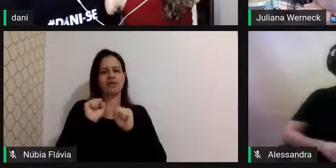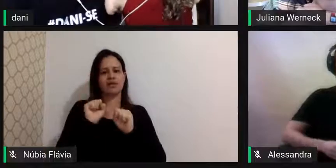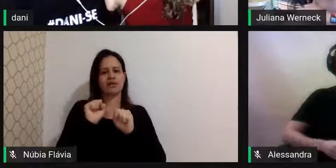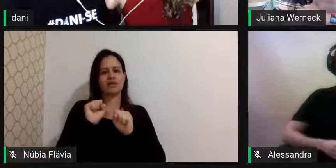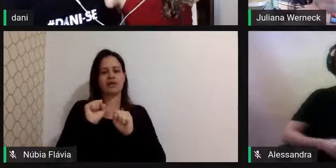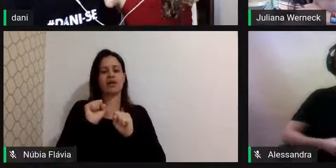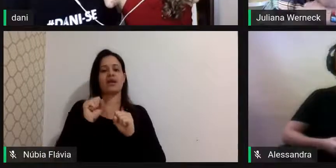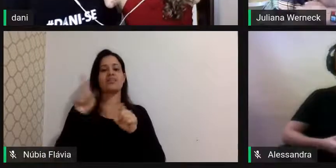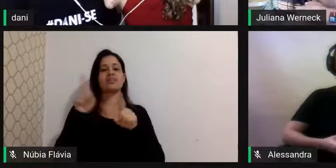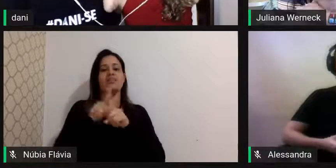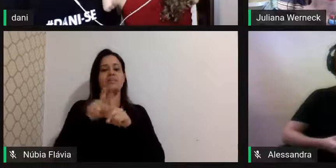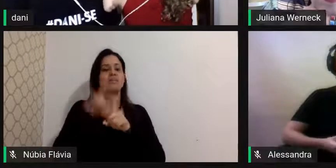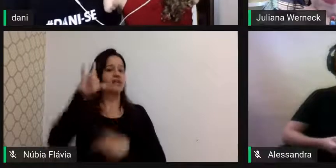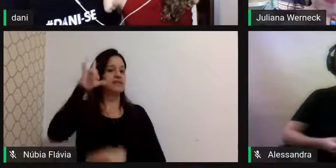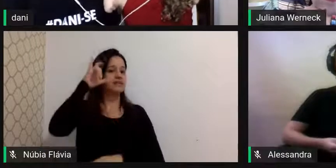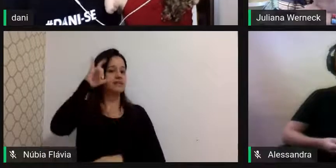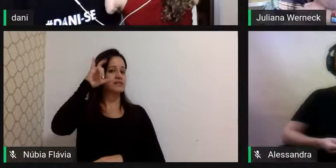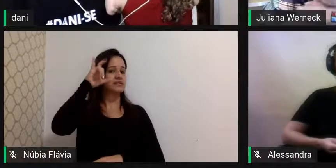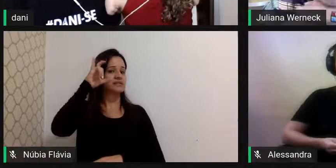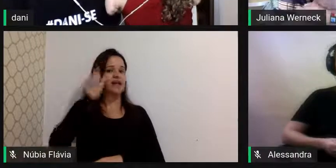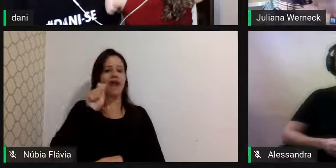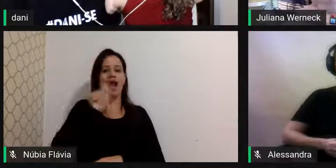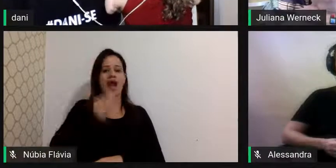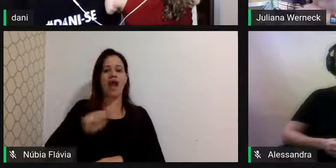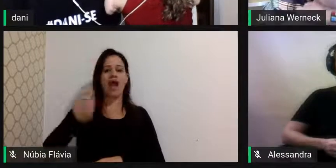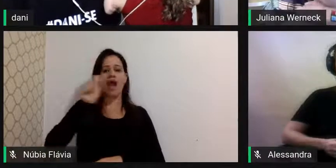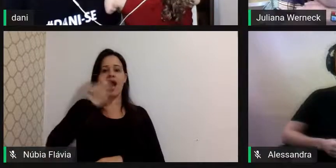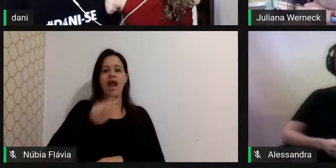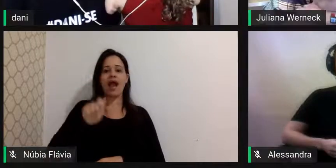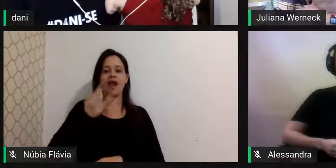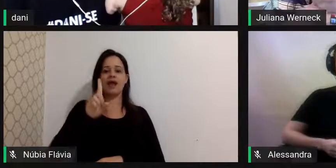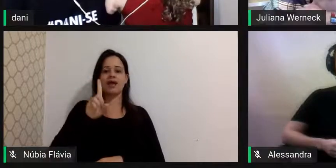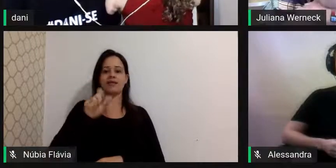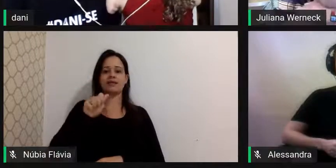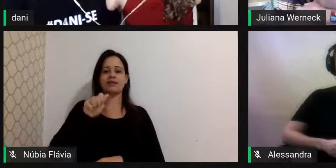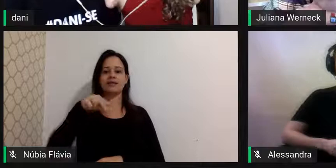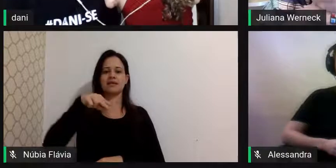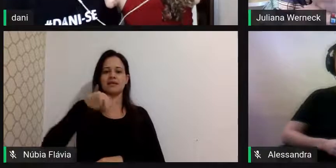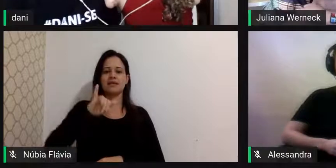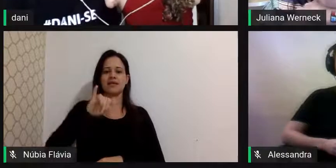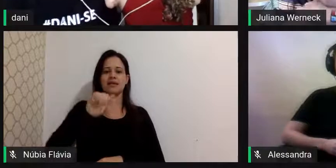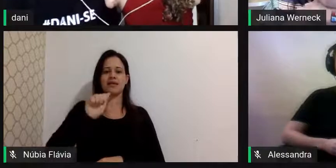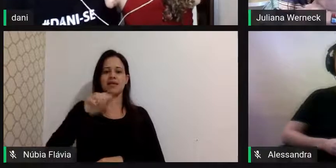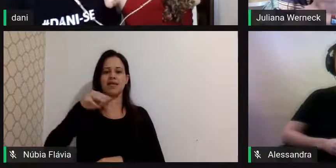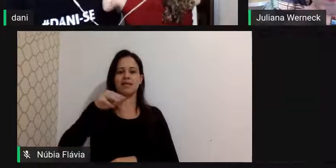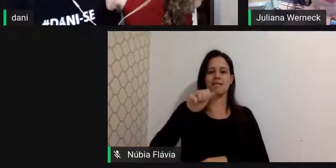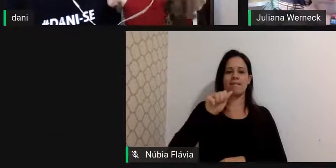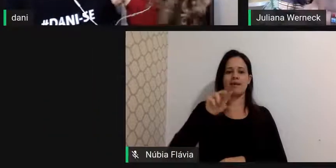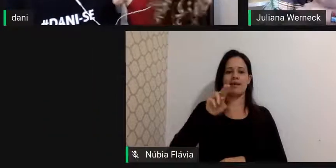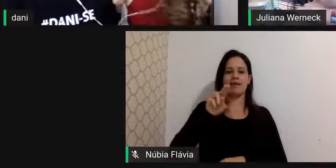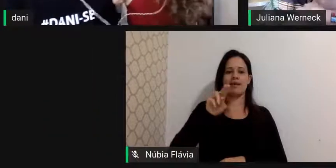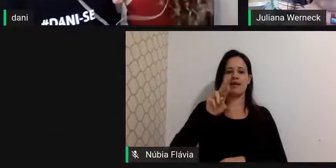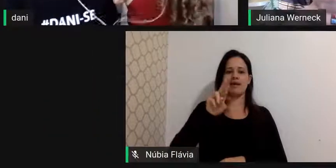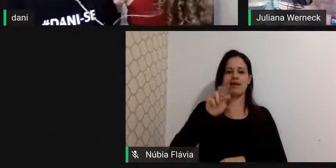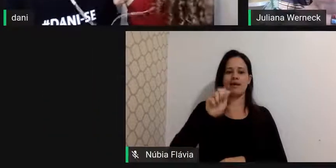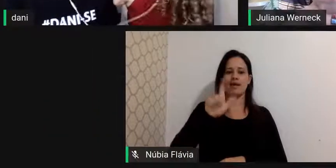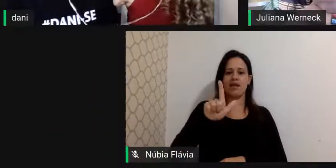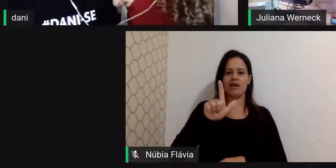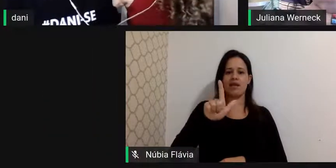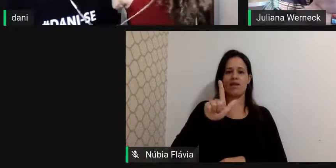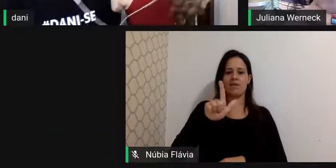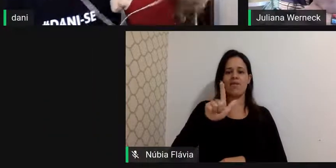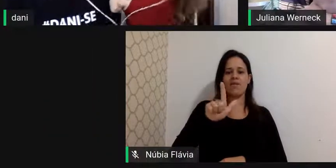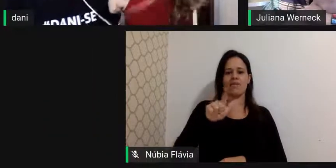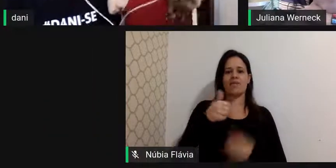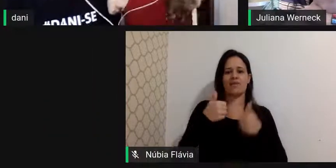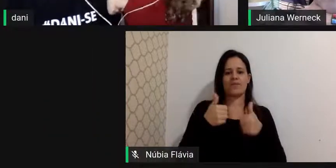redes sociais, meu Instagram é @DaniAmaralF, se alguém quiser conhecer melhor, canal no YouTube Dani Amaral. Isso, né?